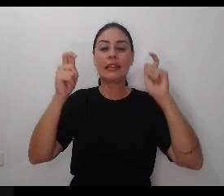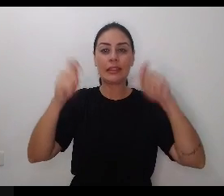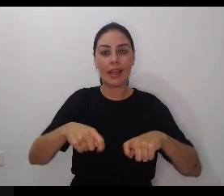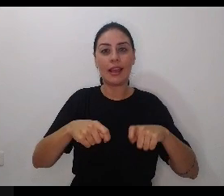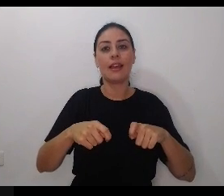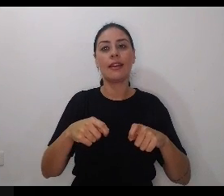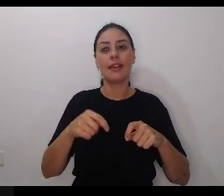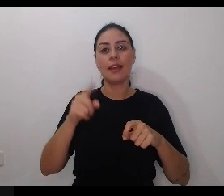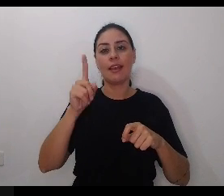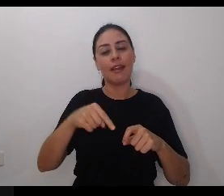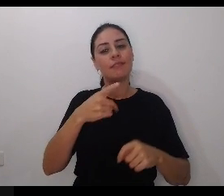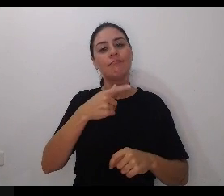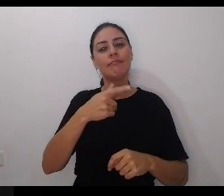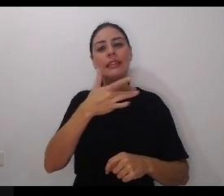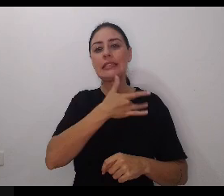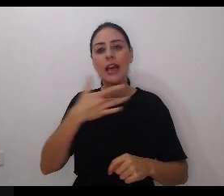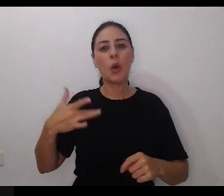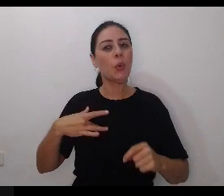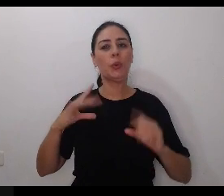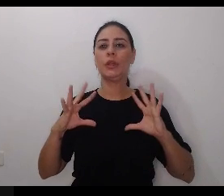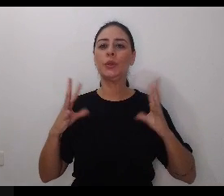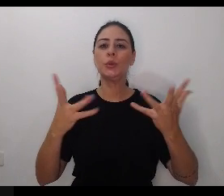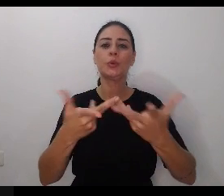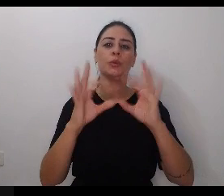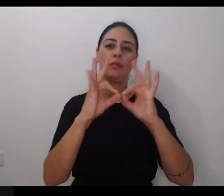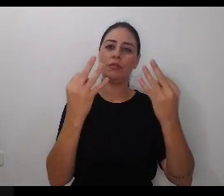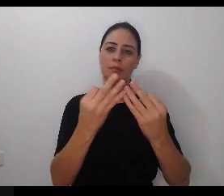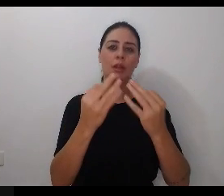está conseguindo olhar e cuidar das nossas emoções também, né?